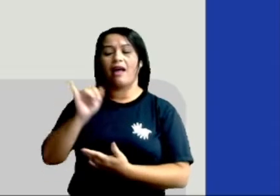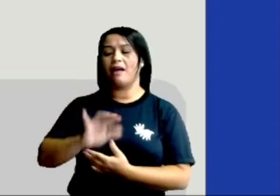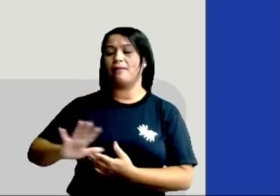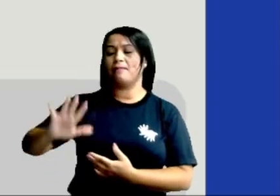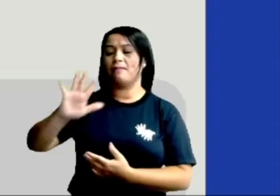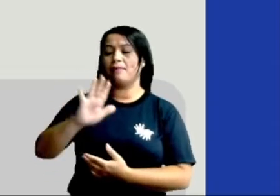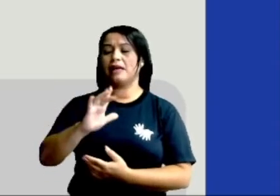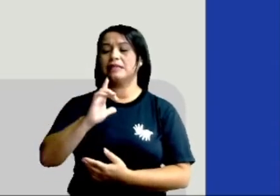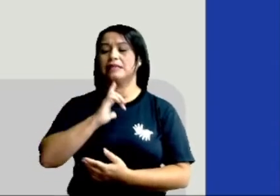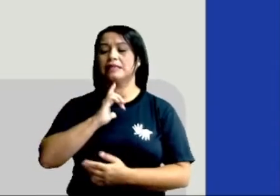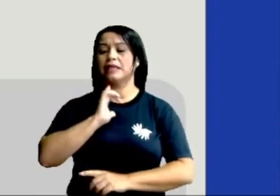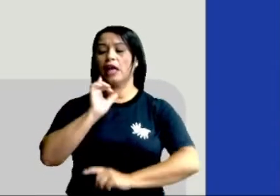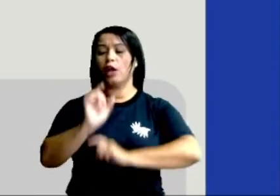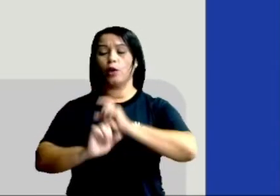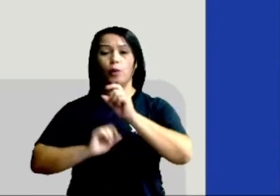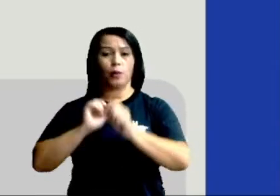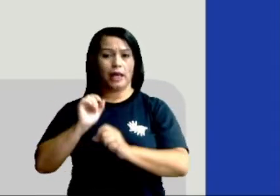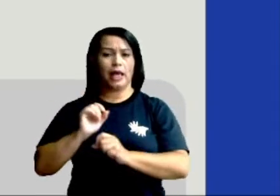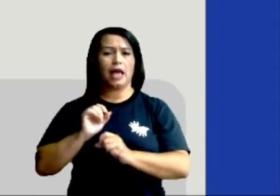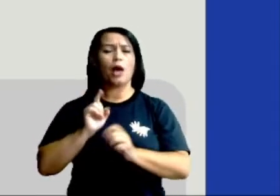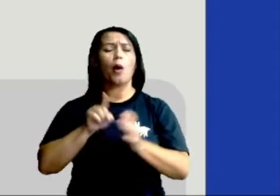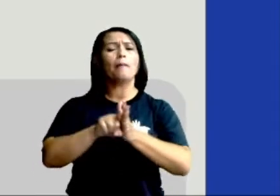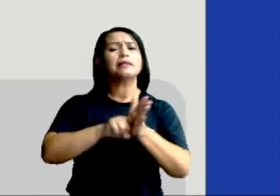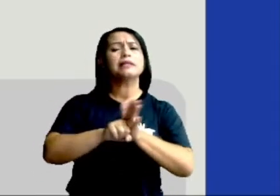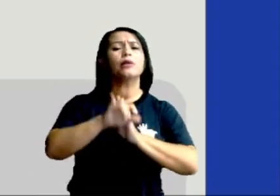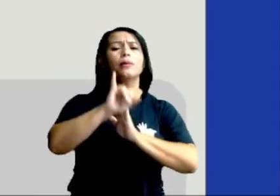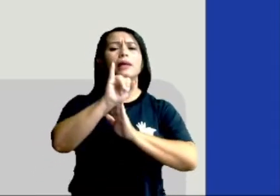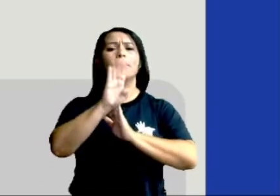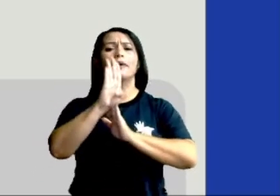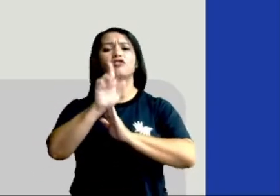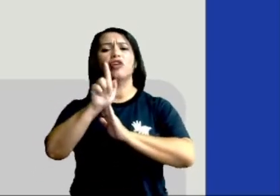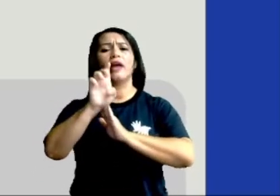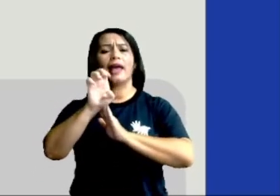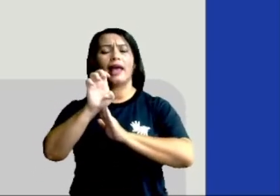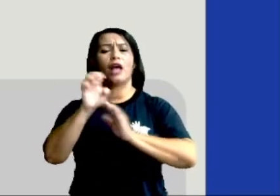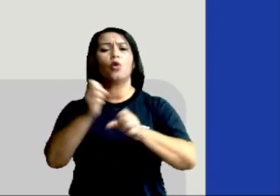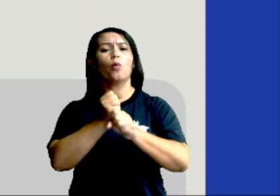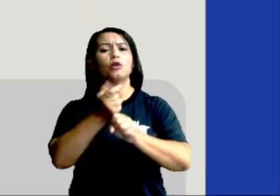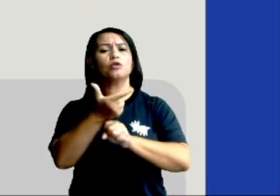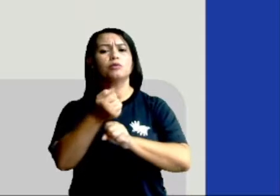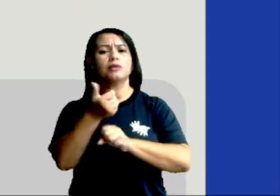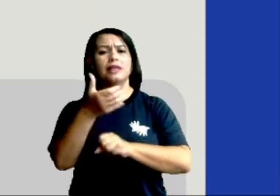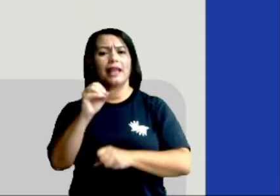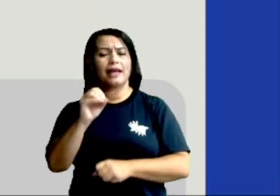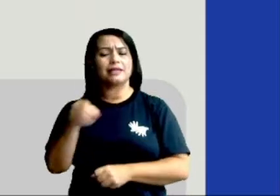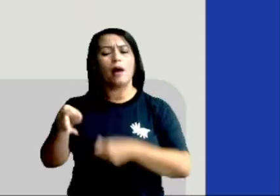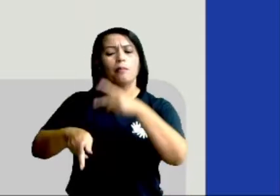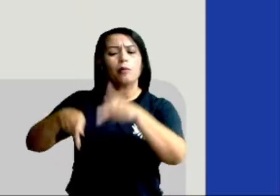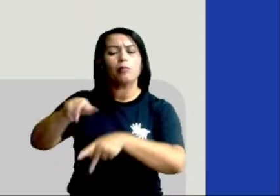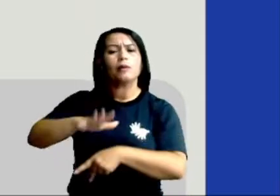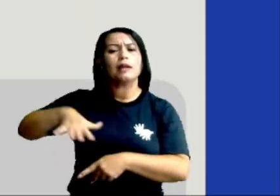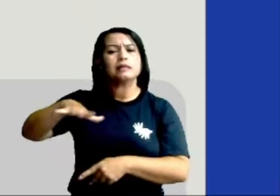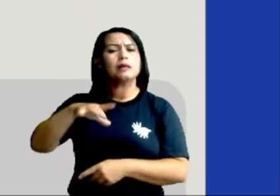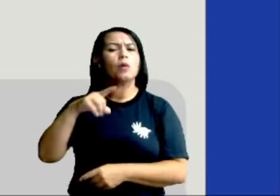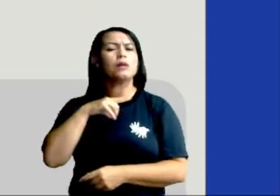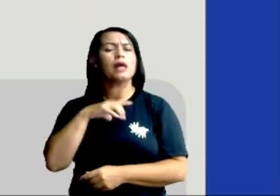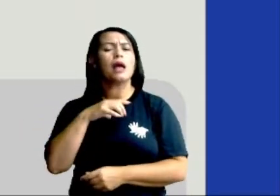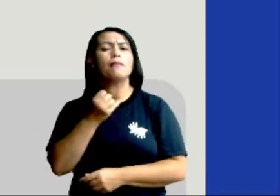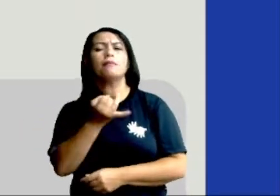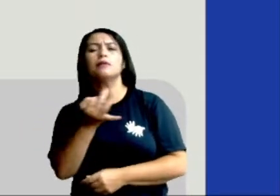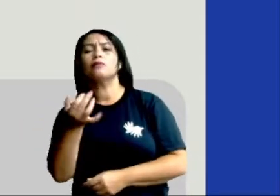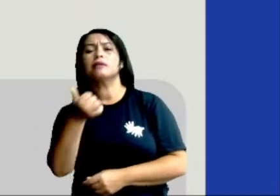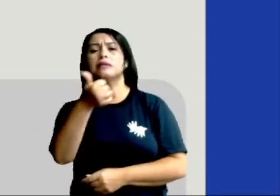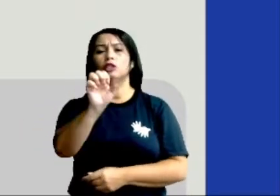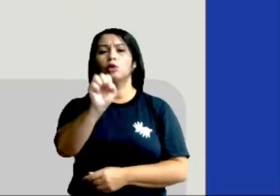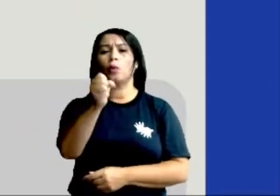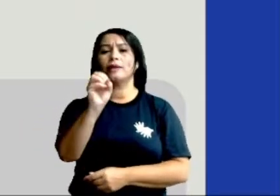Onde fala aqui que, de acordo com o IBGE, em 2010, a população do Sudeste era cerca de 80 milhões de